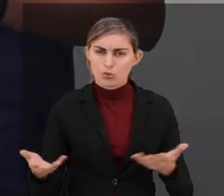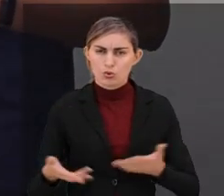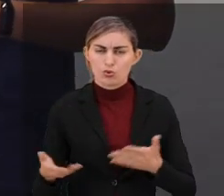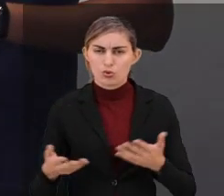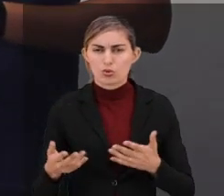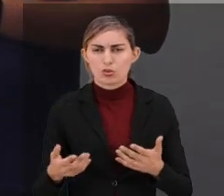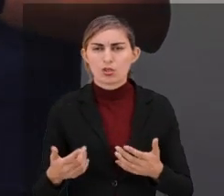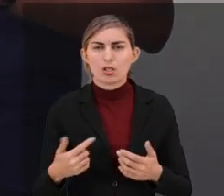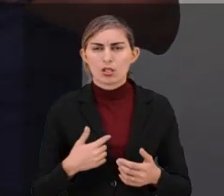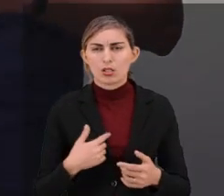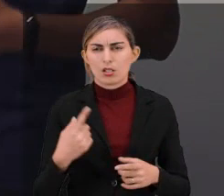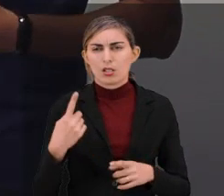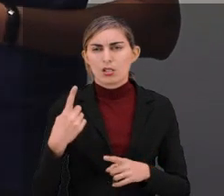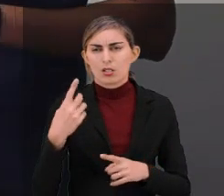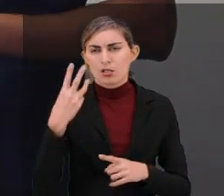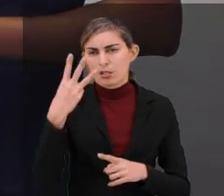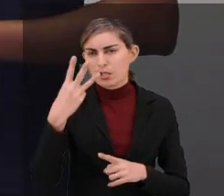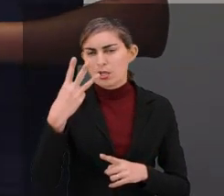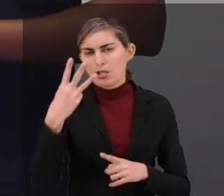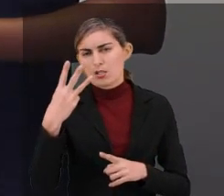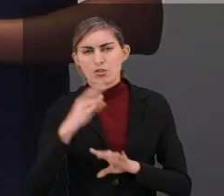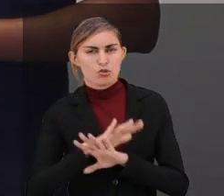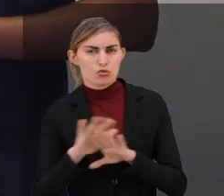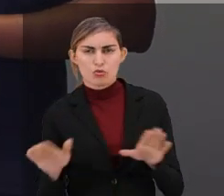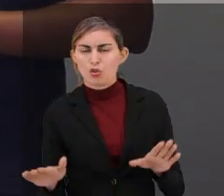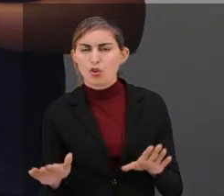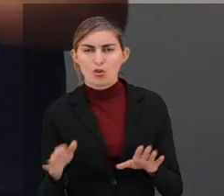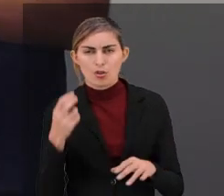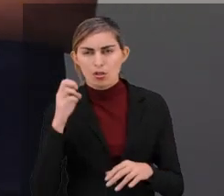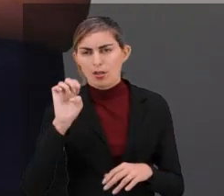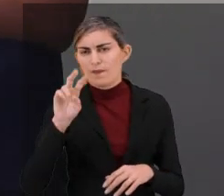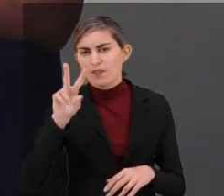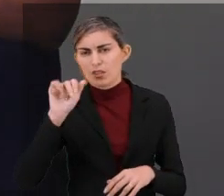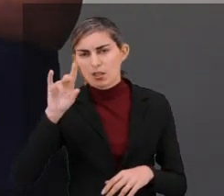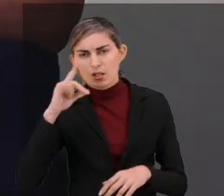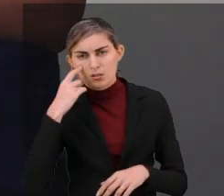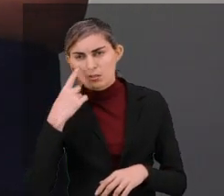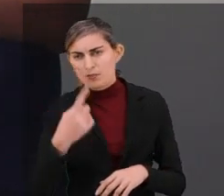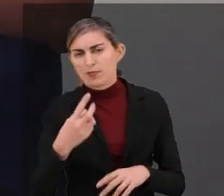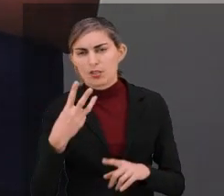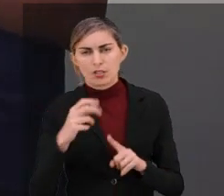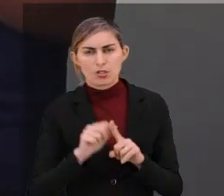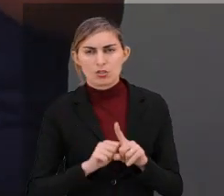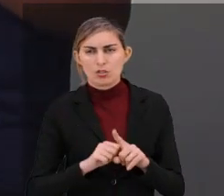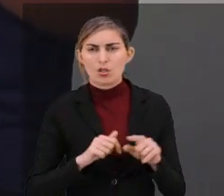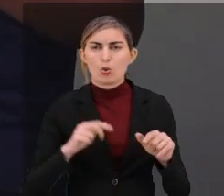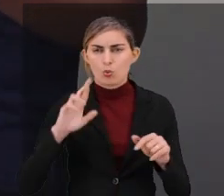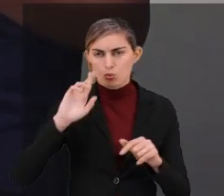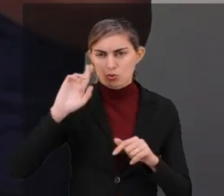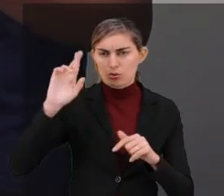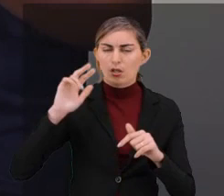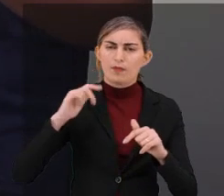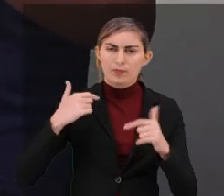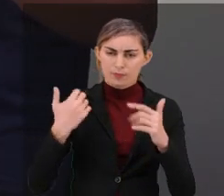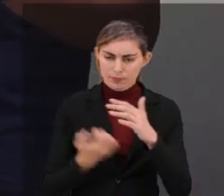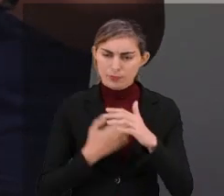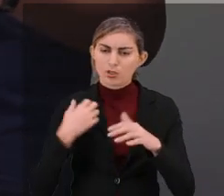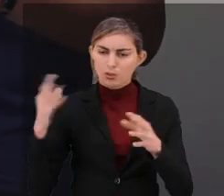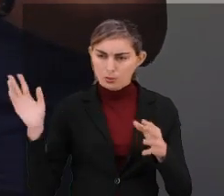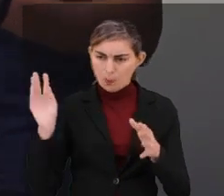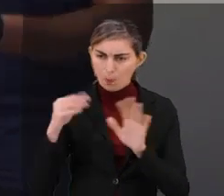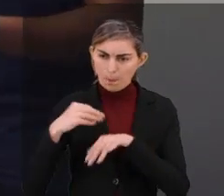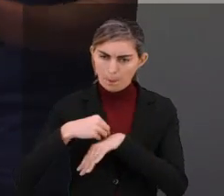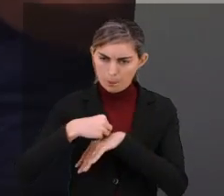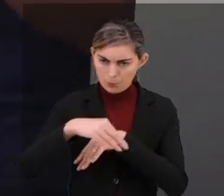a gente está com um mês, está com 3 evidências só. Então o empregador ele traz esse